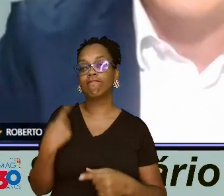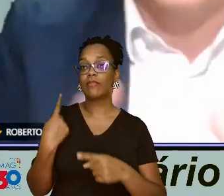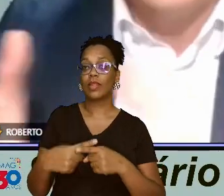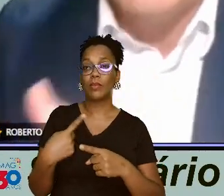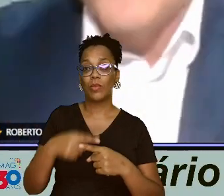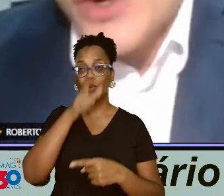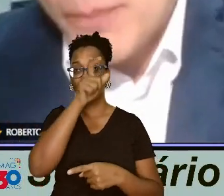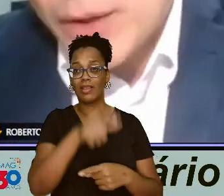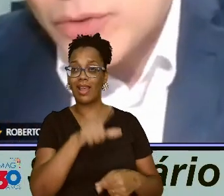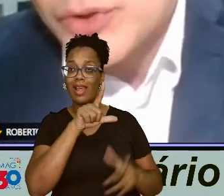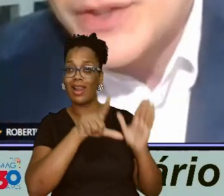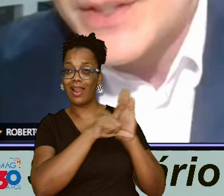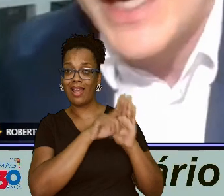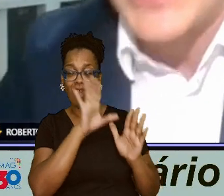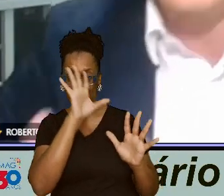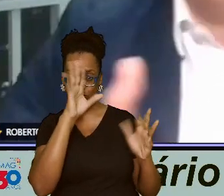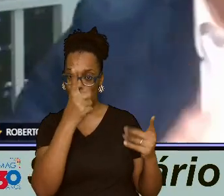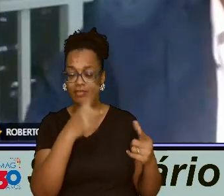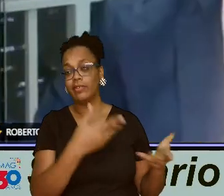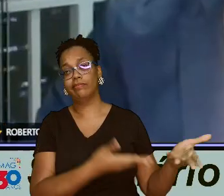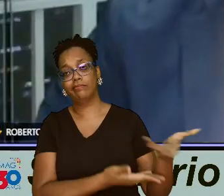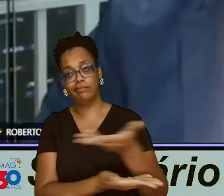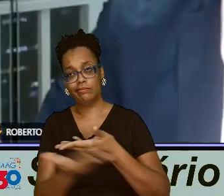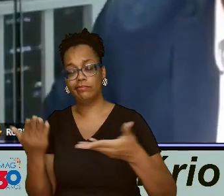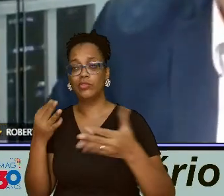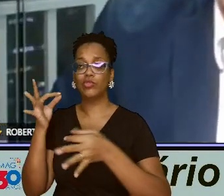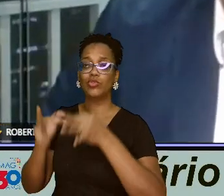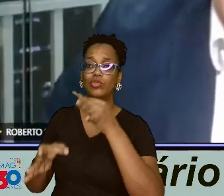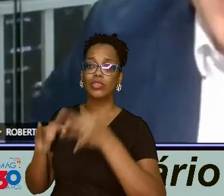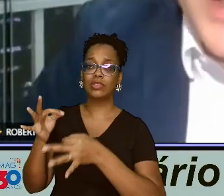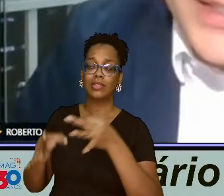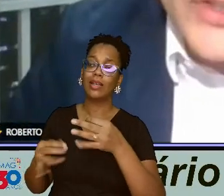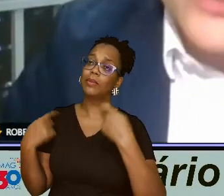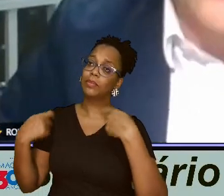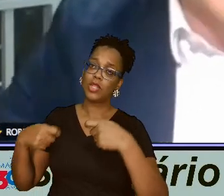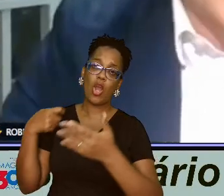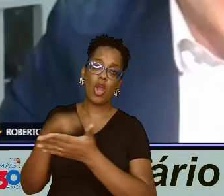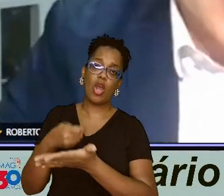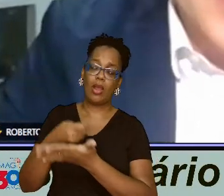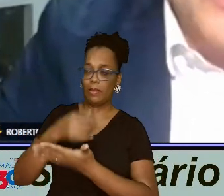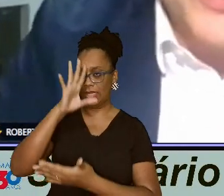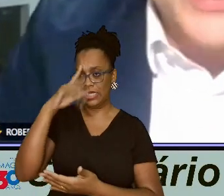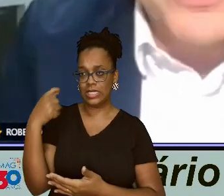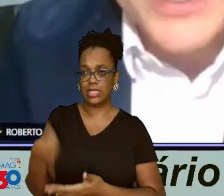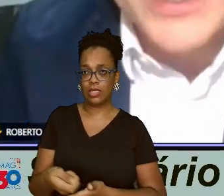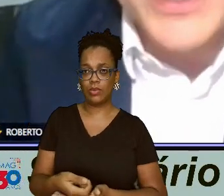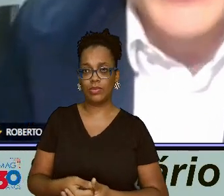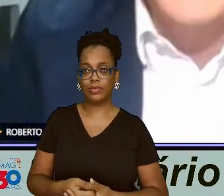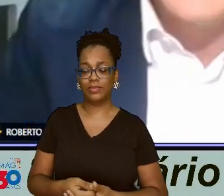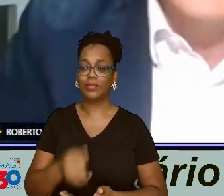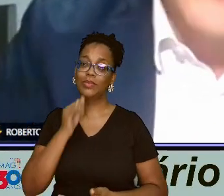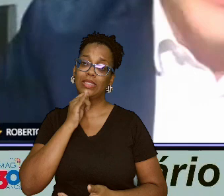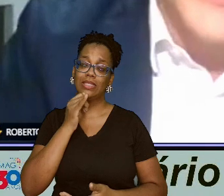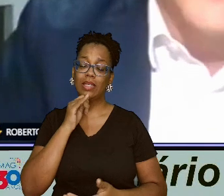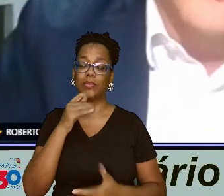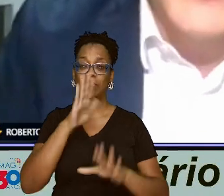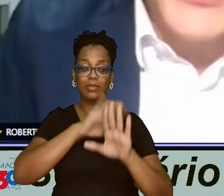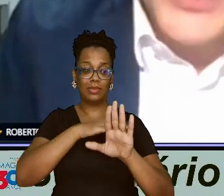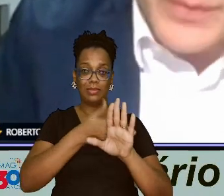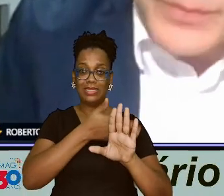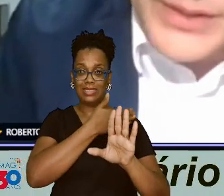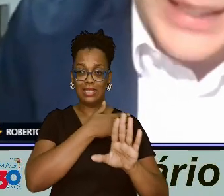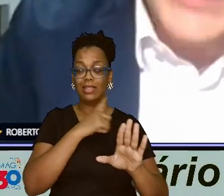não resolve, vão para o judiciário e o judiciário tem que tomar essas decisões. Essa decisão, por exemplo, precedente, tem um